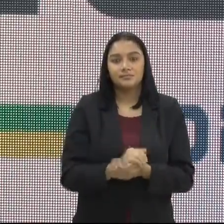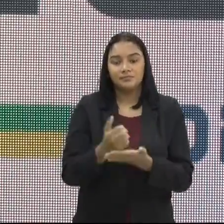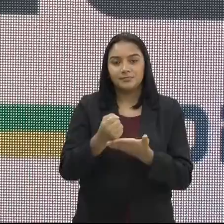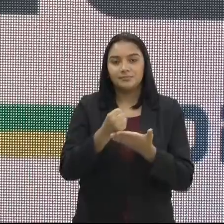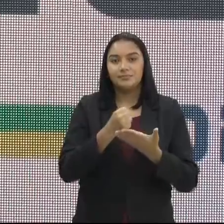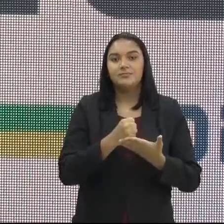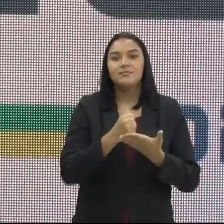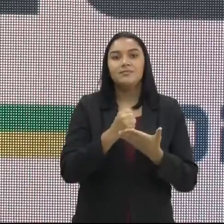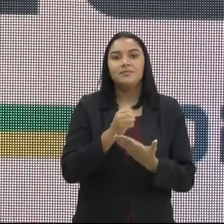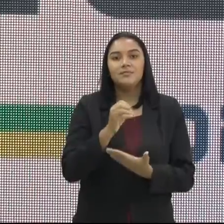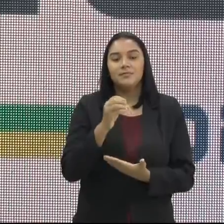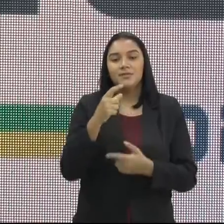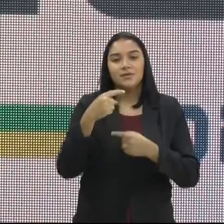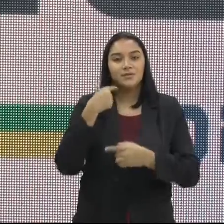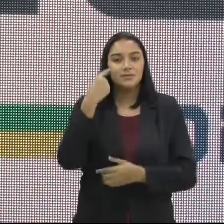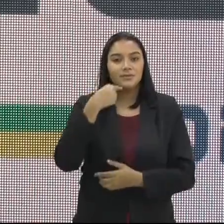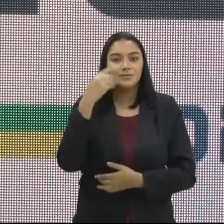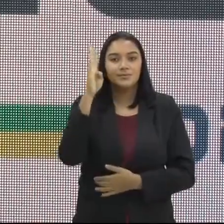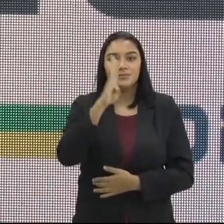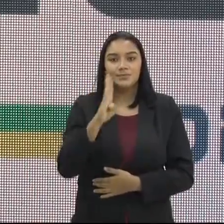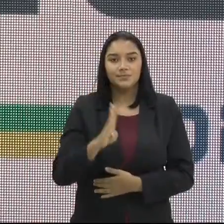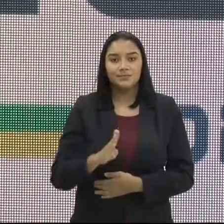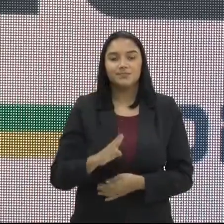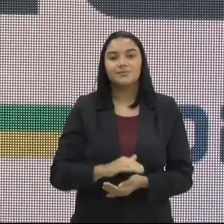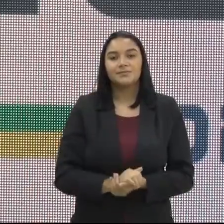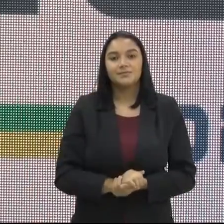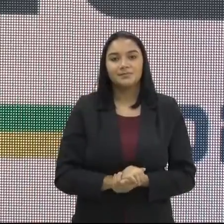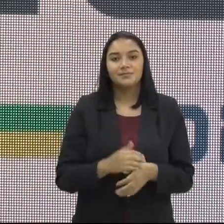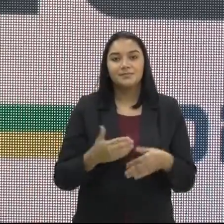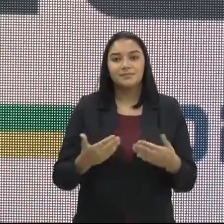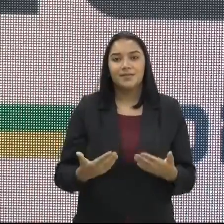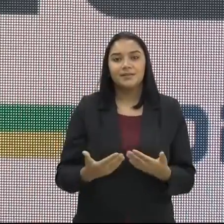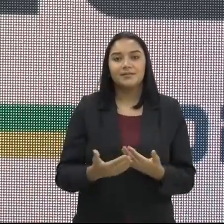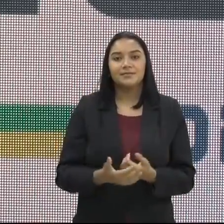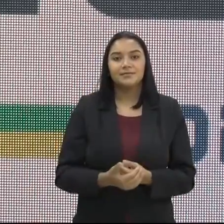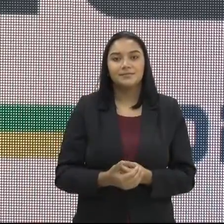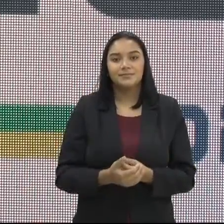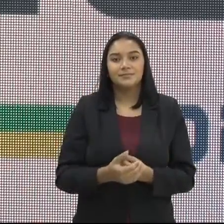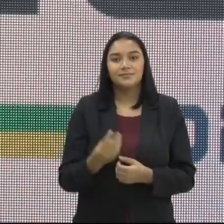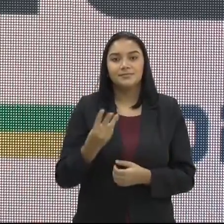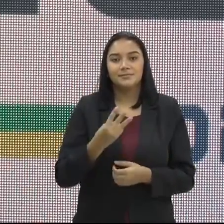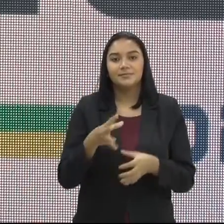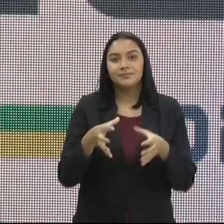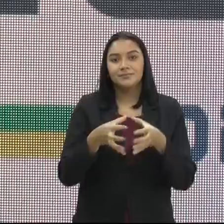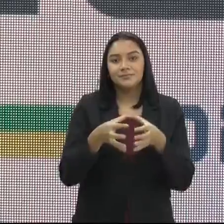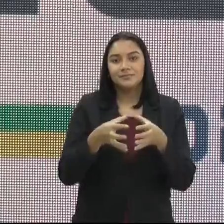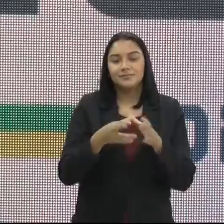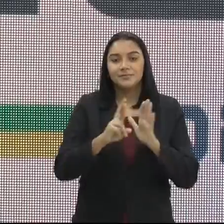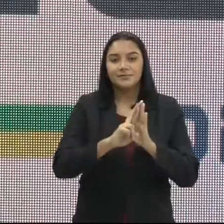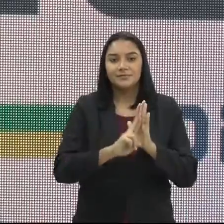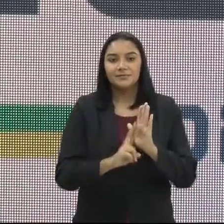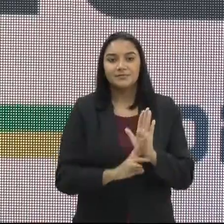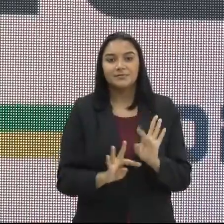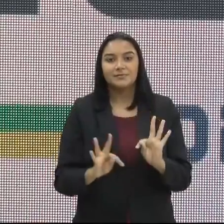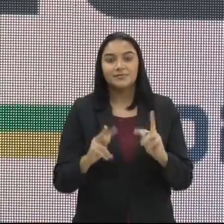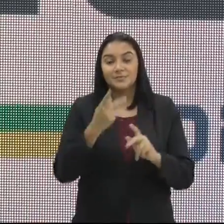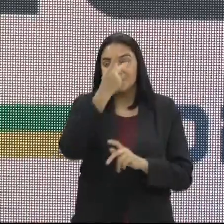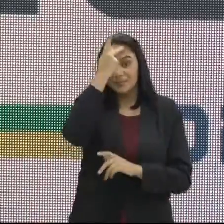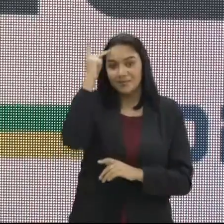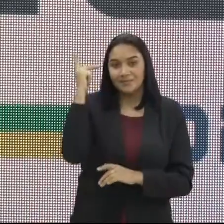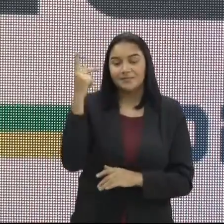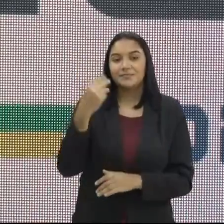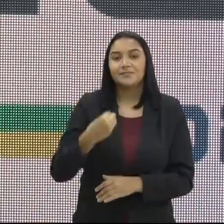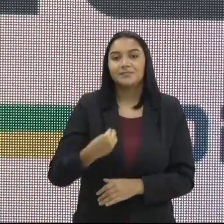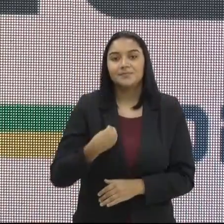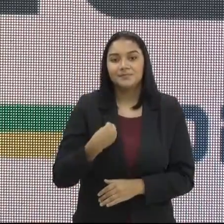nossos advogados da Ordem dos Advogados do Brasil. Neste terceiro bloco, relembrando as regras para você de casa e, é claro, para todos os candidatos aqui